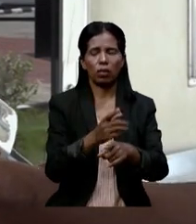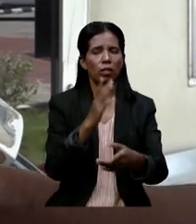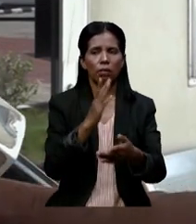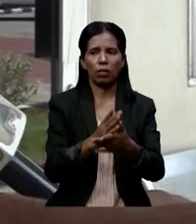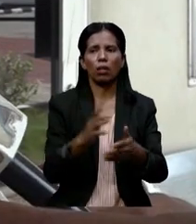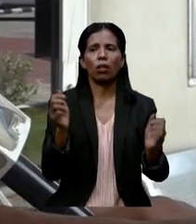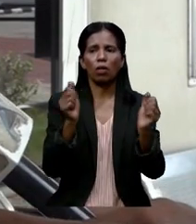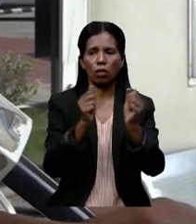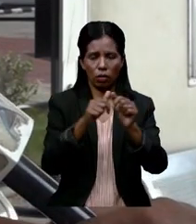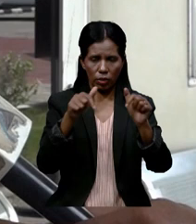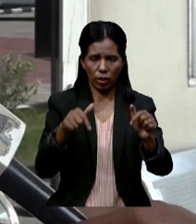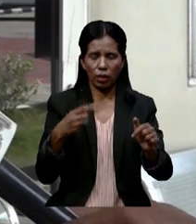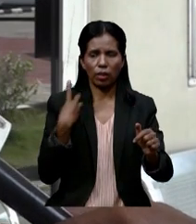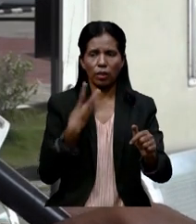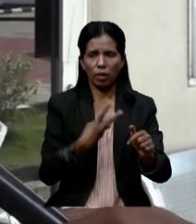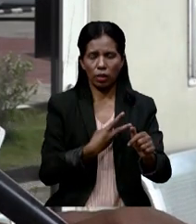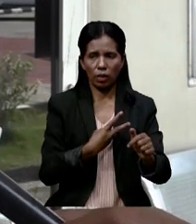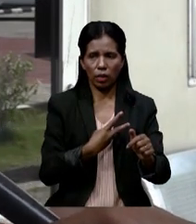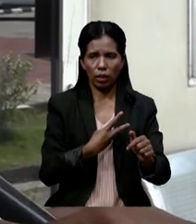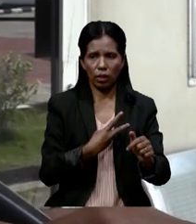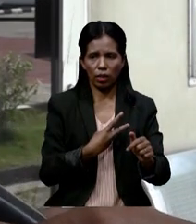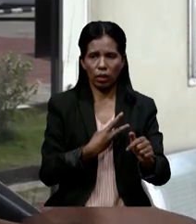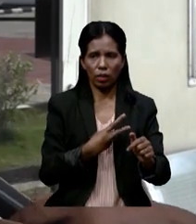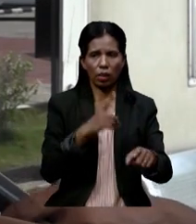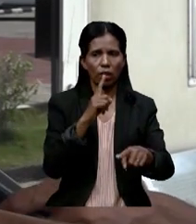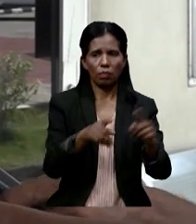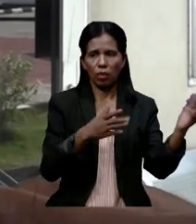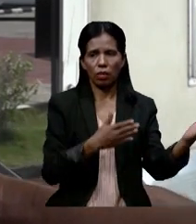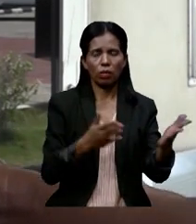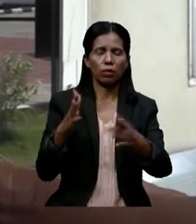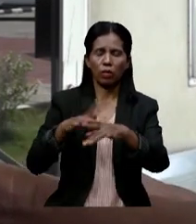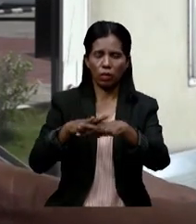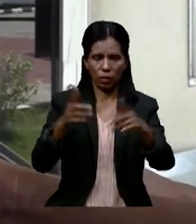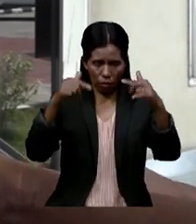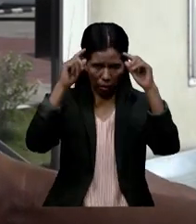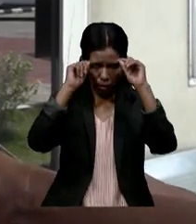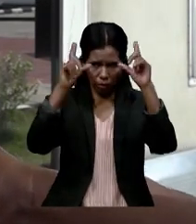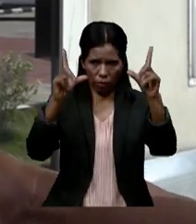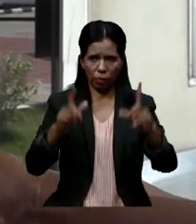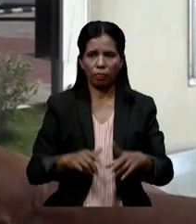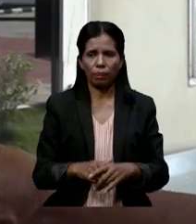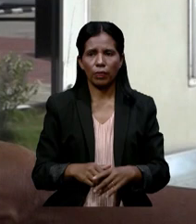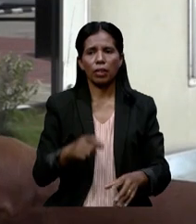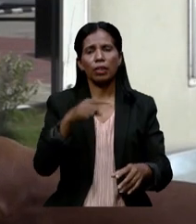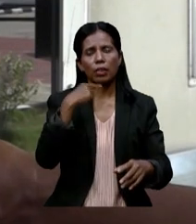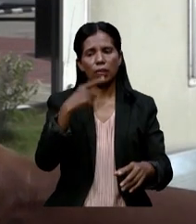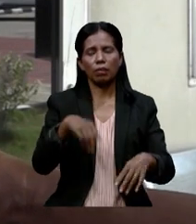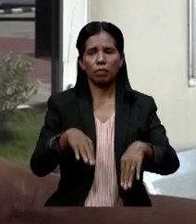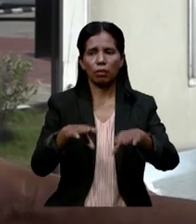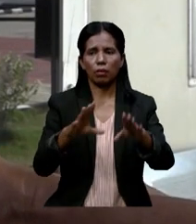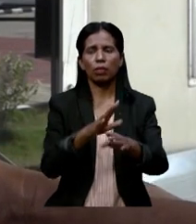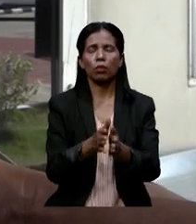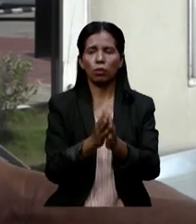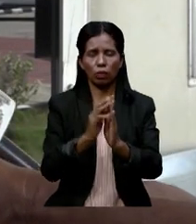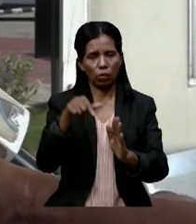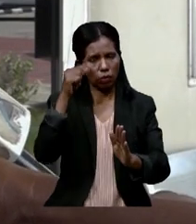nune meu zida makne bandu kedas label hatama tais textel mai timor ne se seman agora fantas de un husu ba